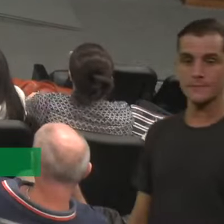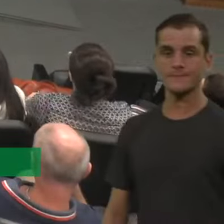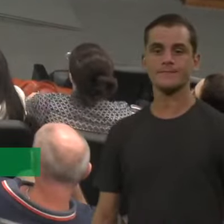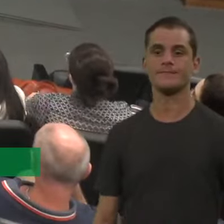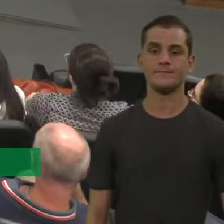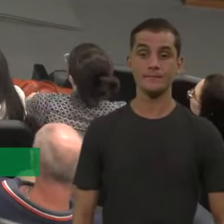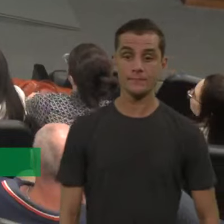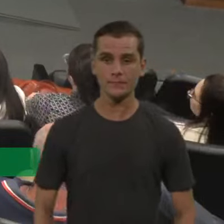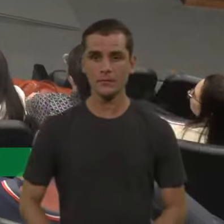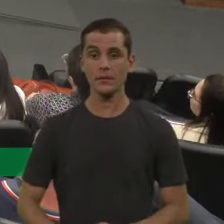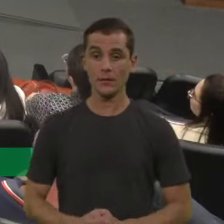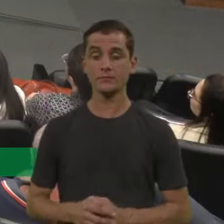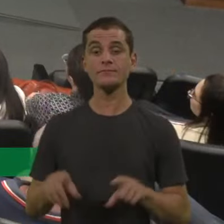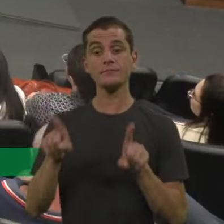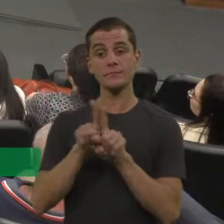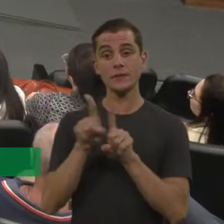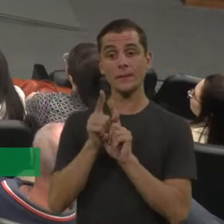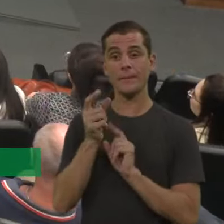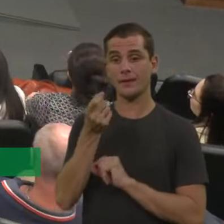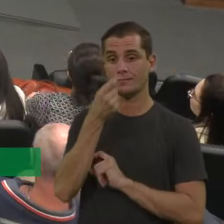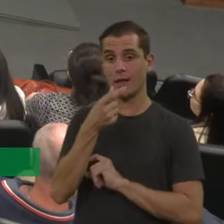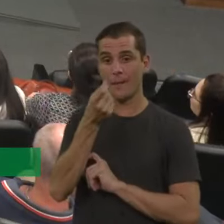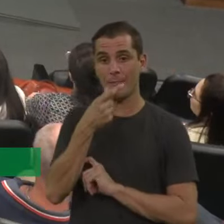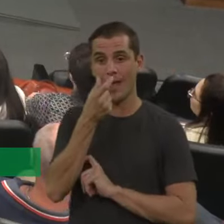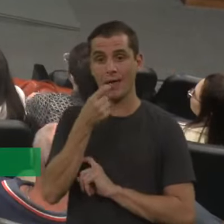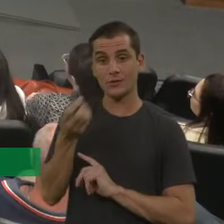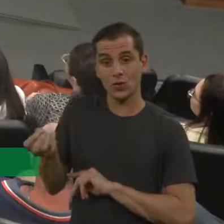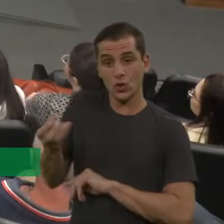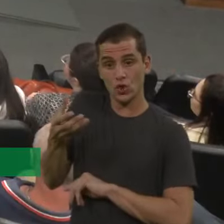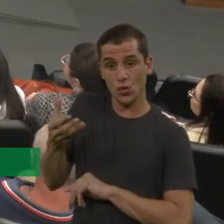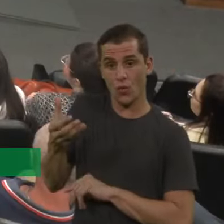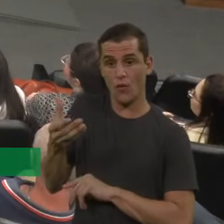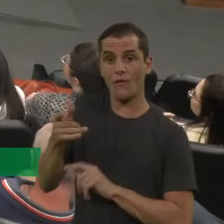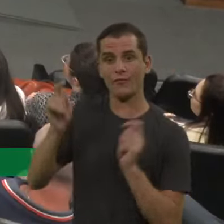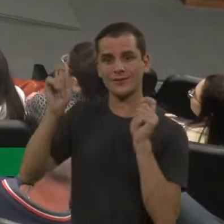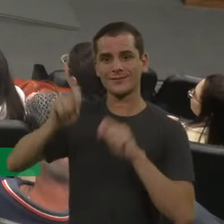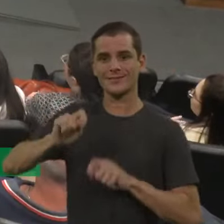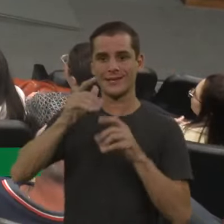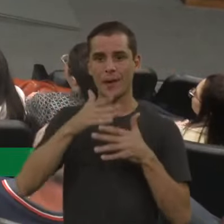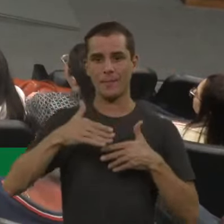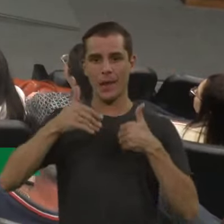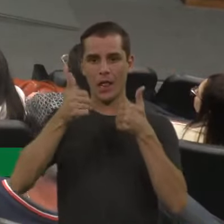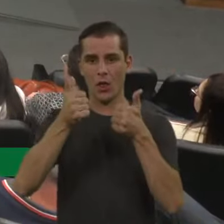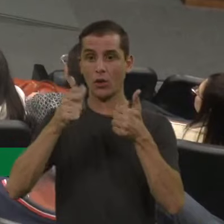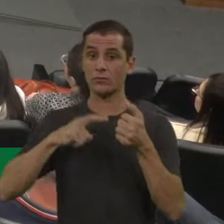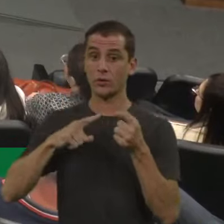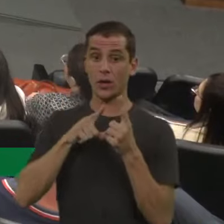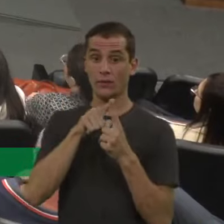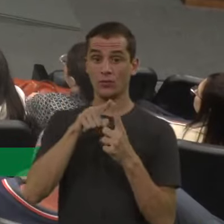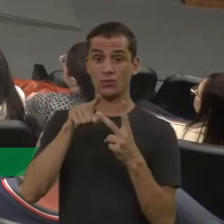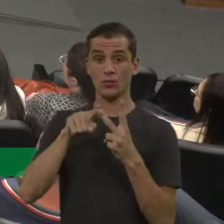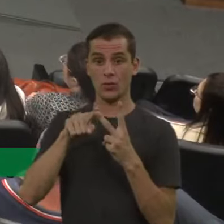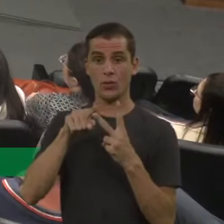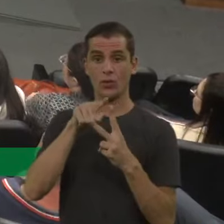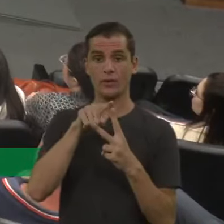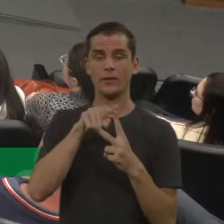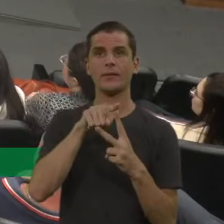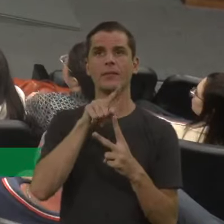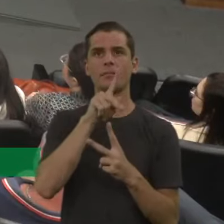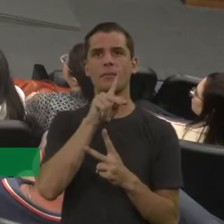mais eficazes, que são bem melhores, inclusive aqui, esses 2, né? PD, C1 e NH. Isso